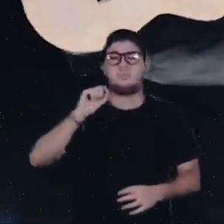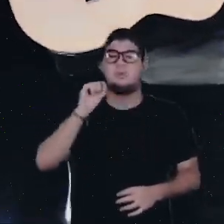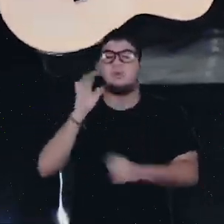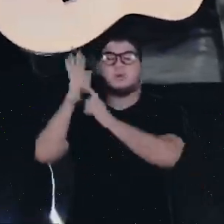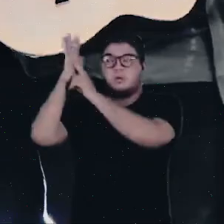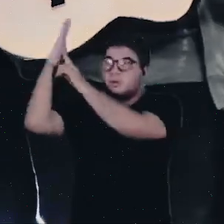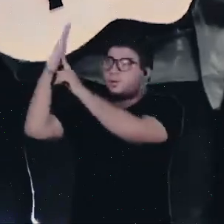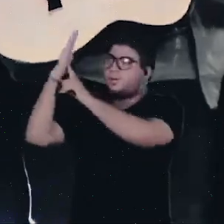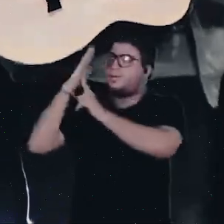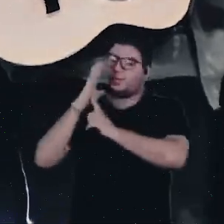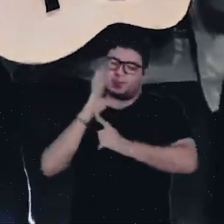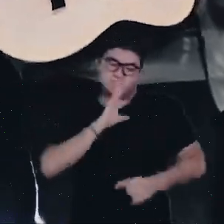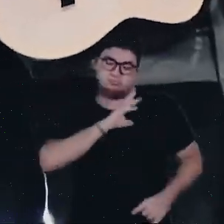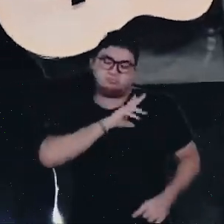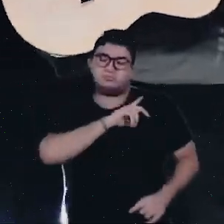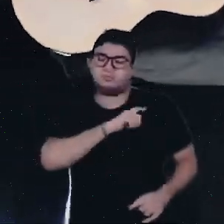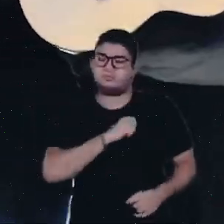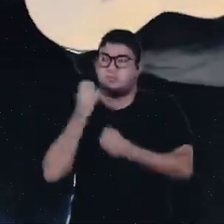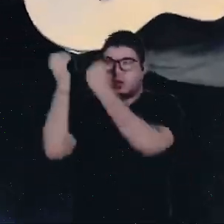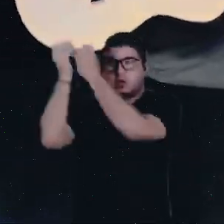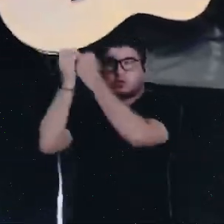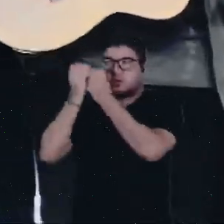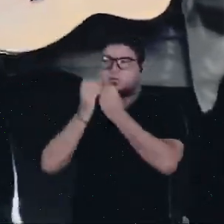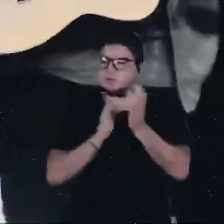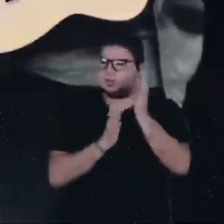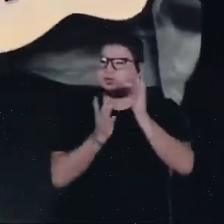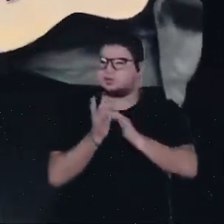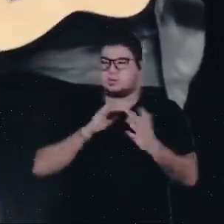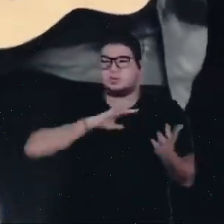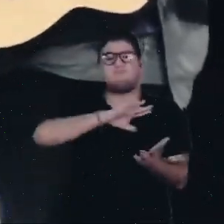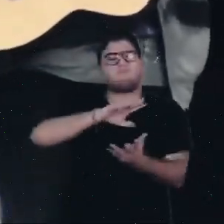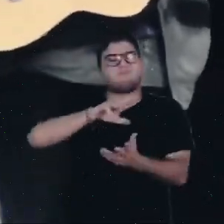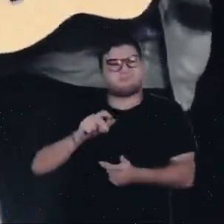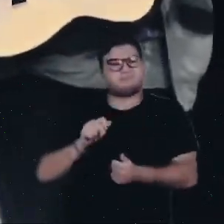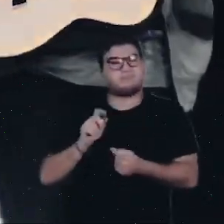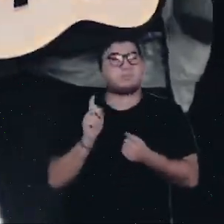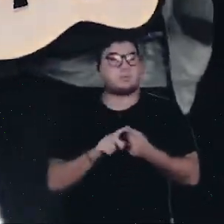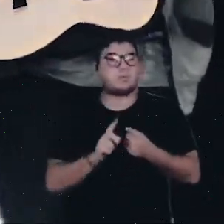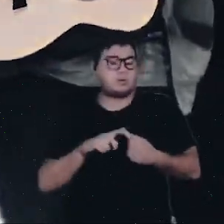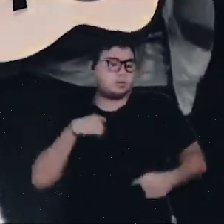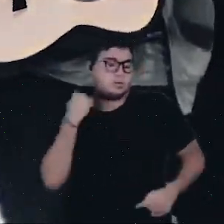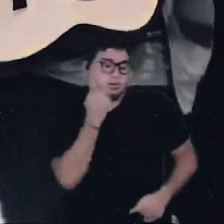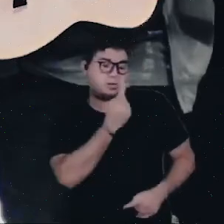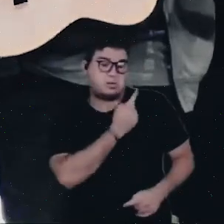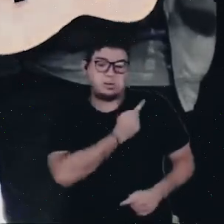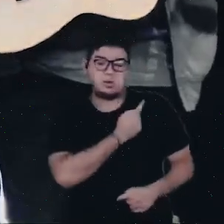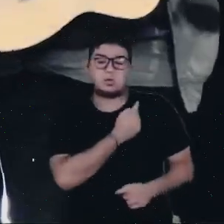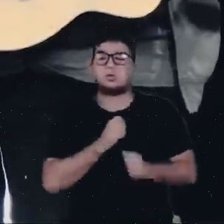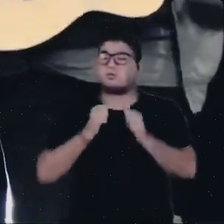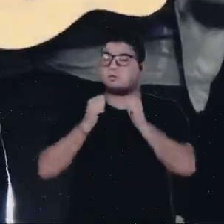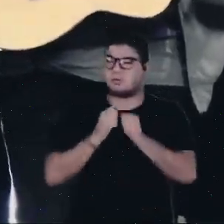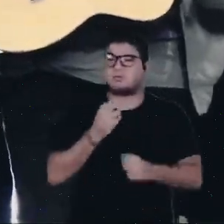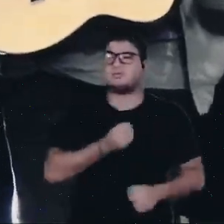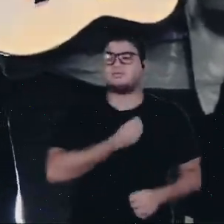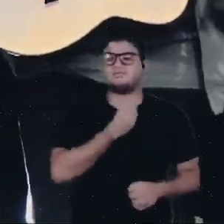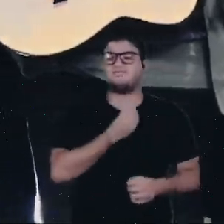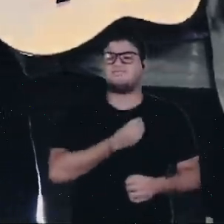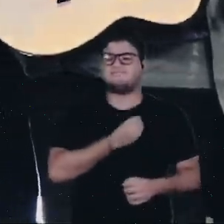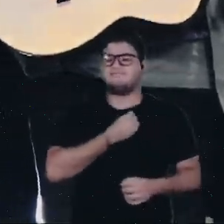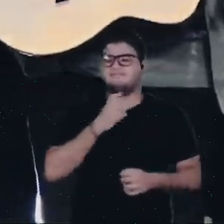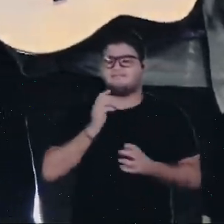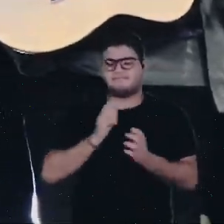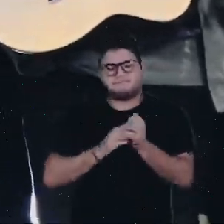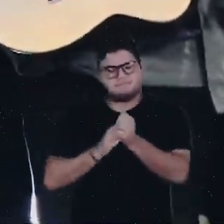amor entre nós, enviou o seu Filho unigênito ao mundo, para que pudéssemos viver por meio